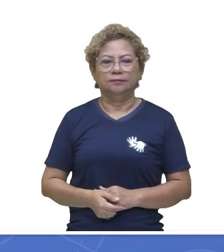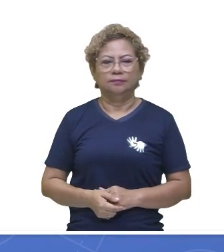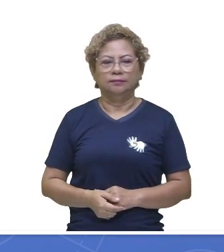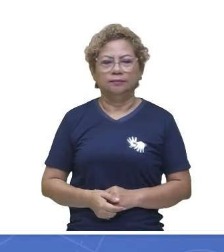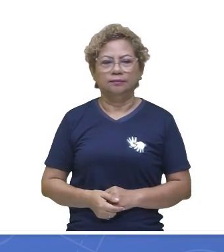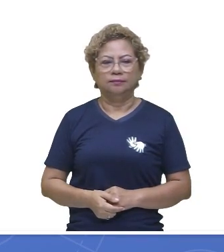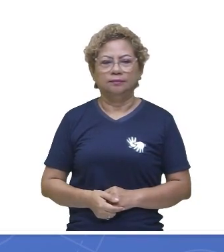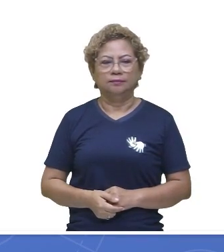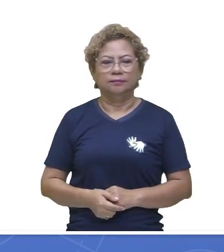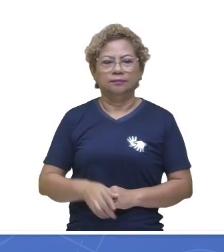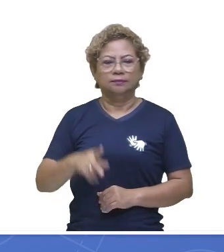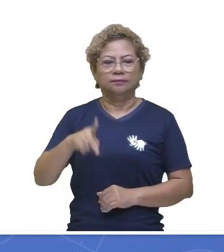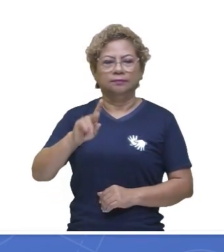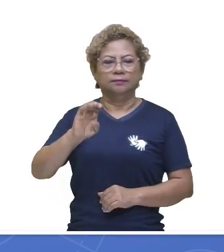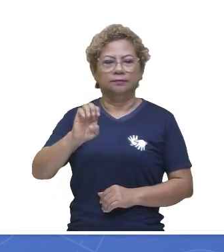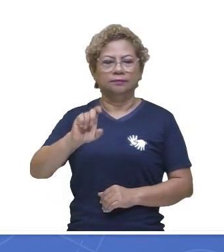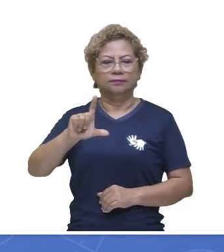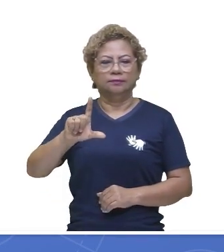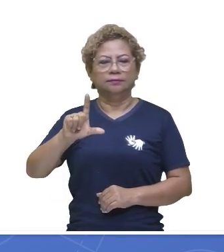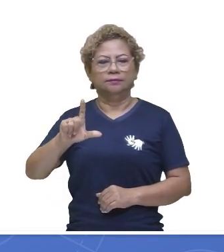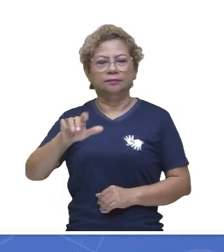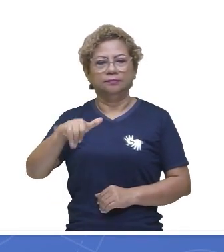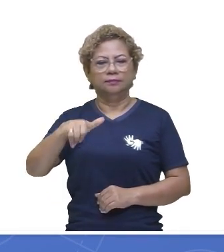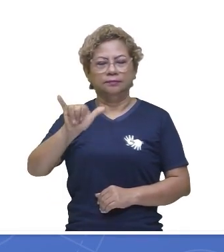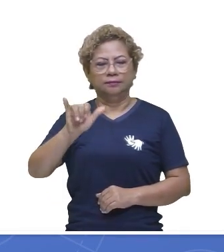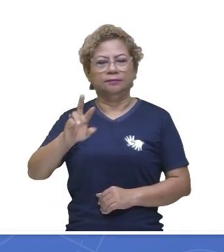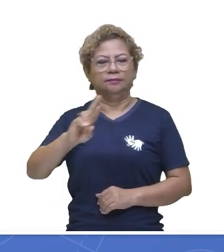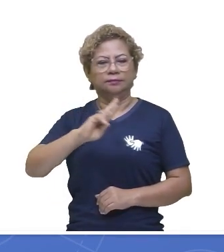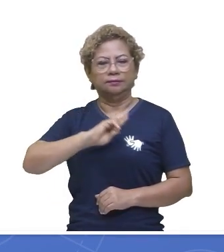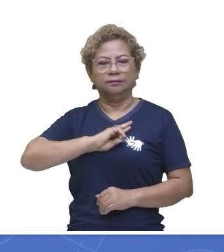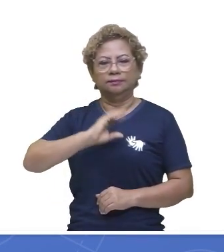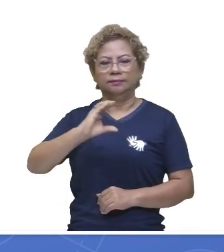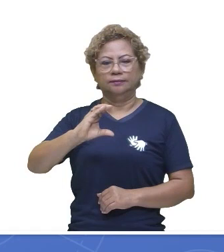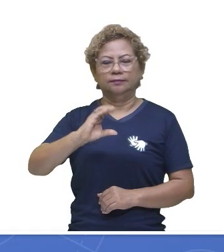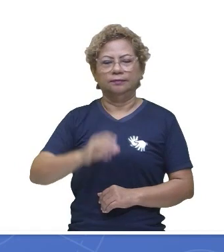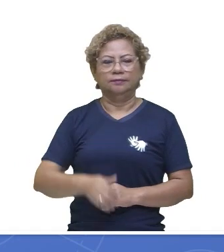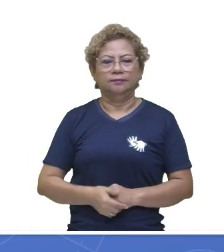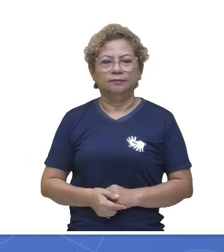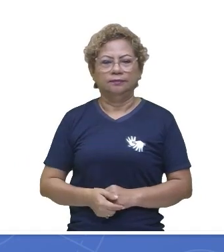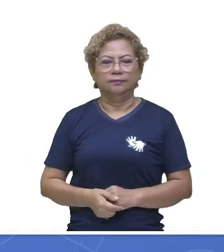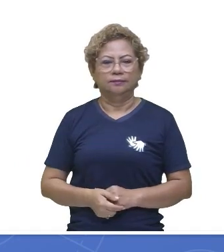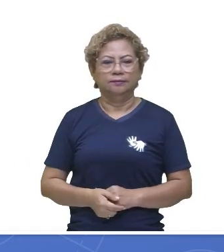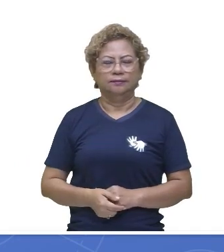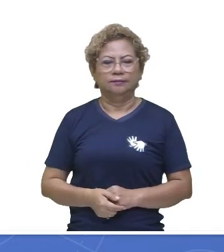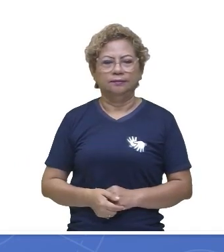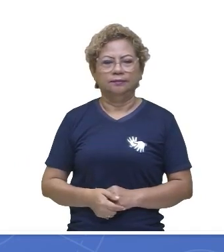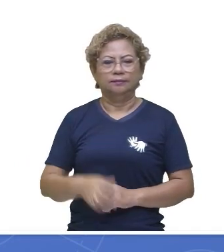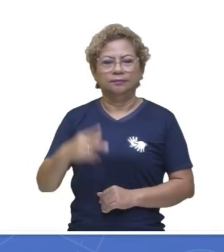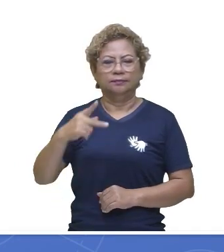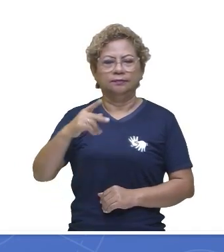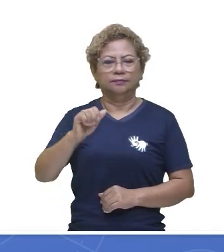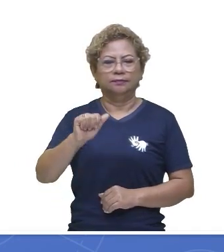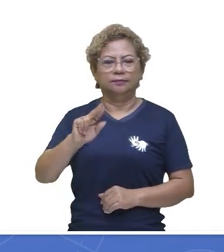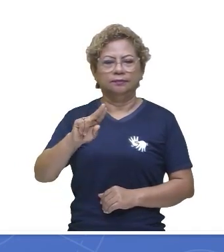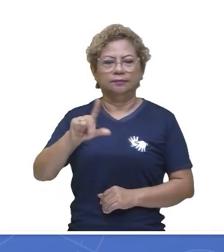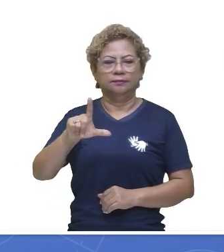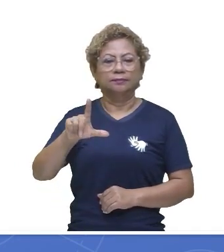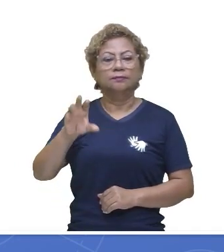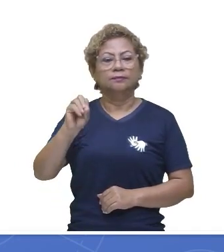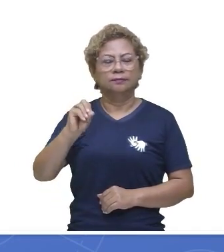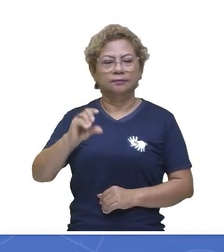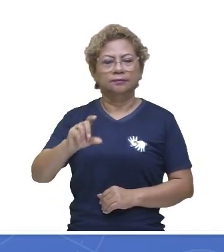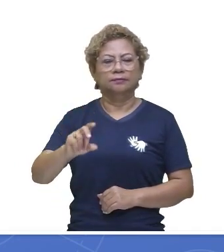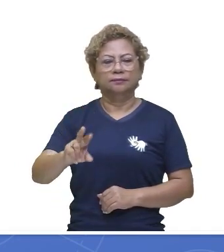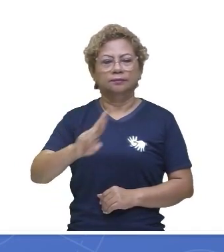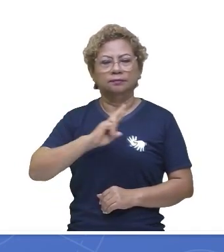Vamos ver aí mais alguma resposta. Kelly também respondeu letra C. Parece assim um efeito cascata, né? Um respondeu, todo mundo